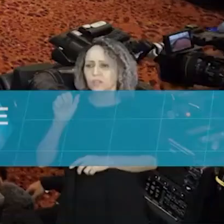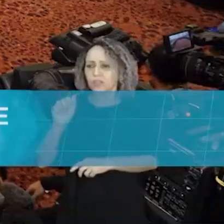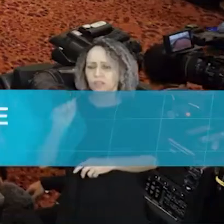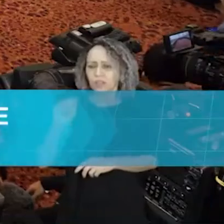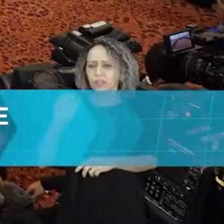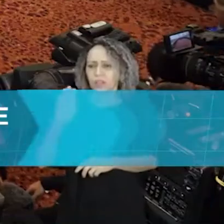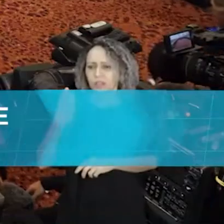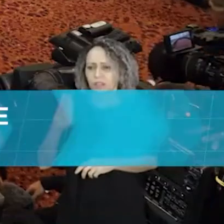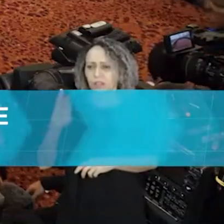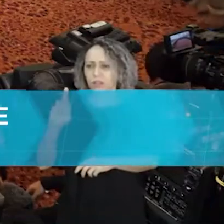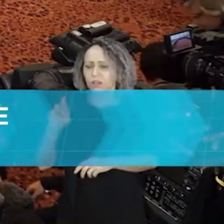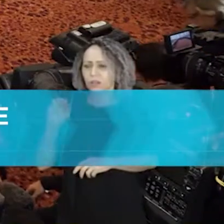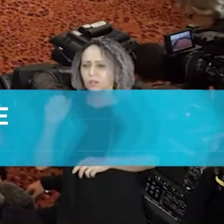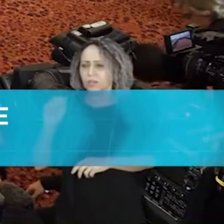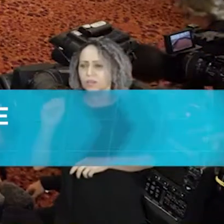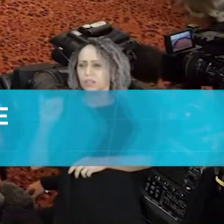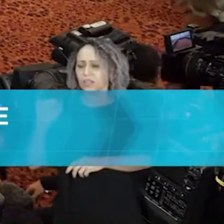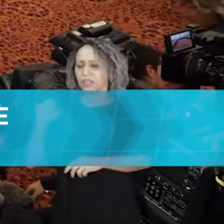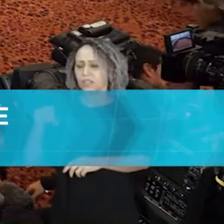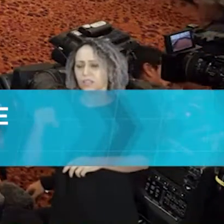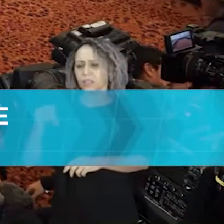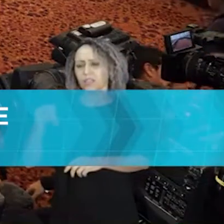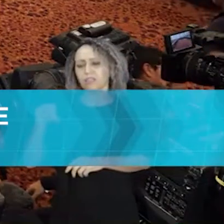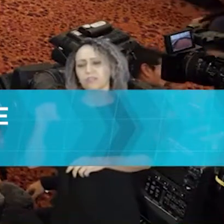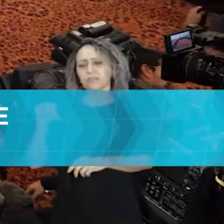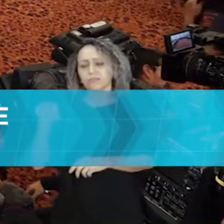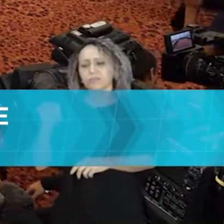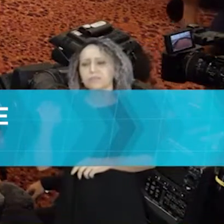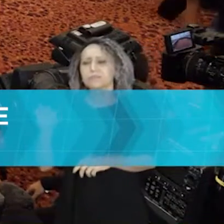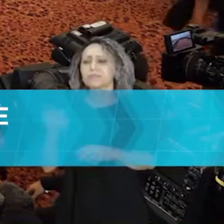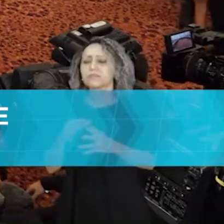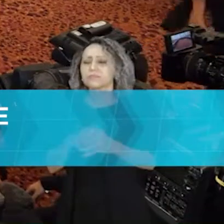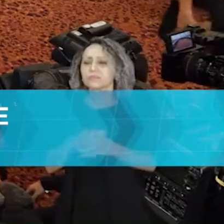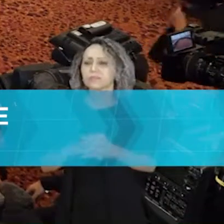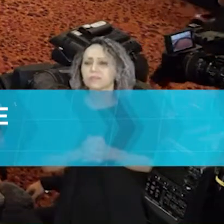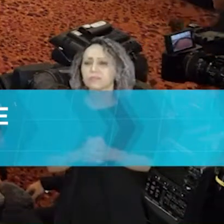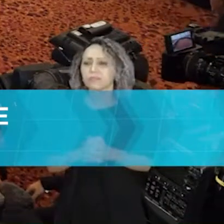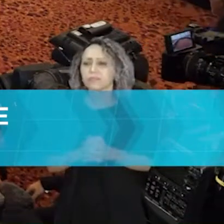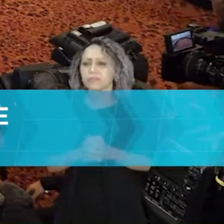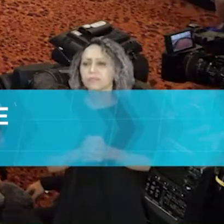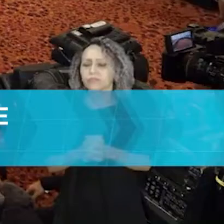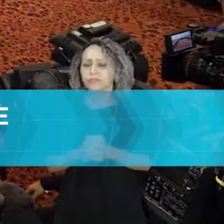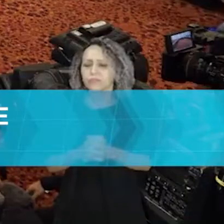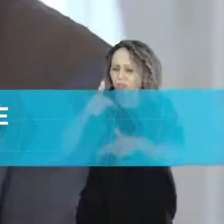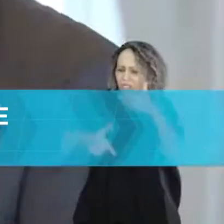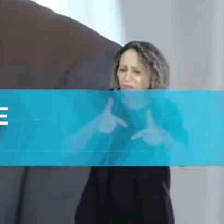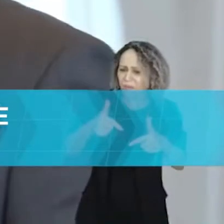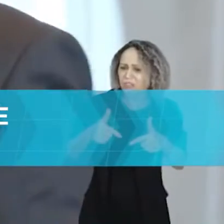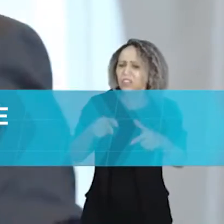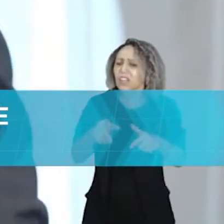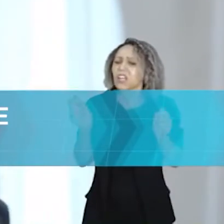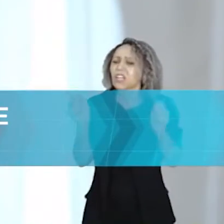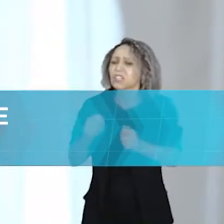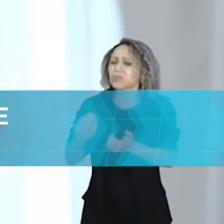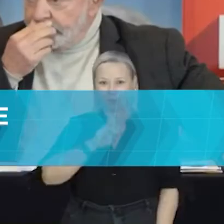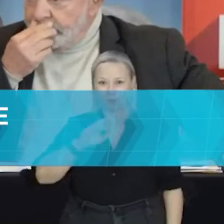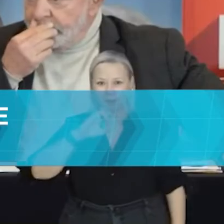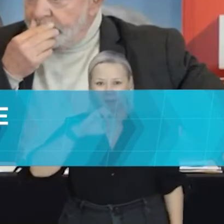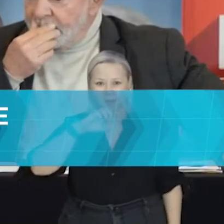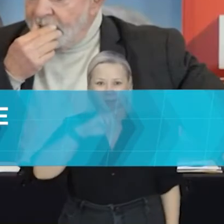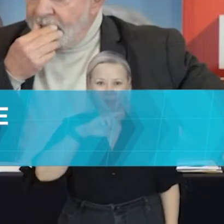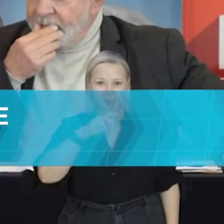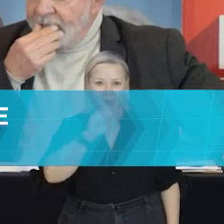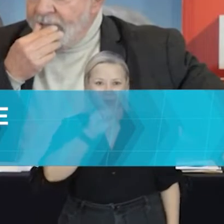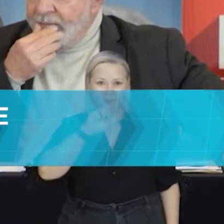encontro aconteceu no Hotel Grand Mercure contou com a presença de líderes do setor além do candidato ao Senado por São Paulo Márcio França